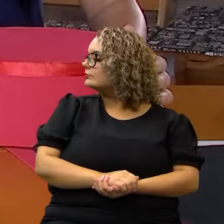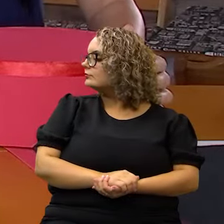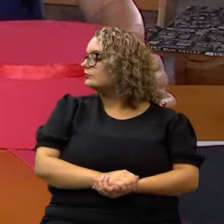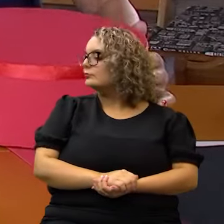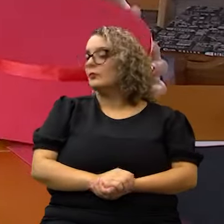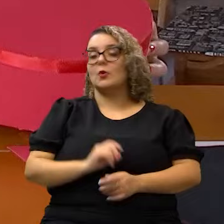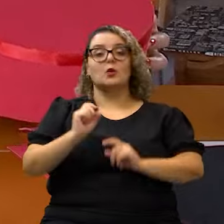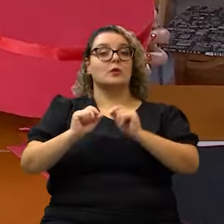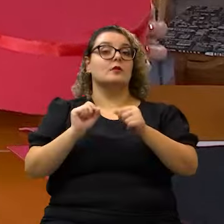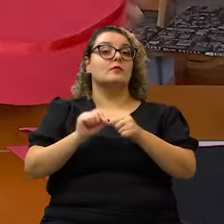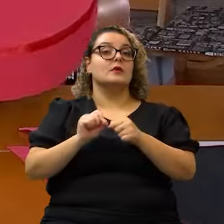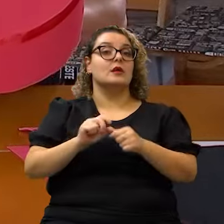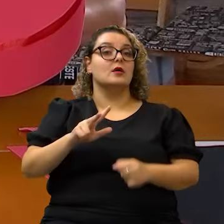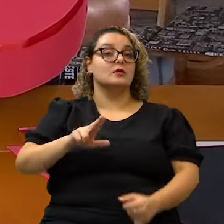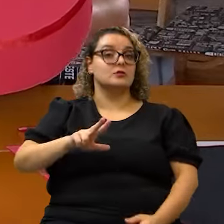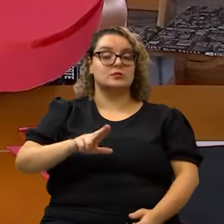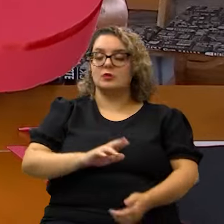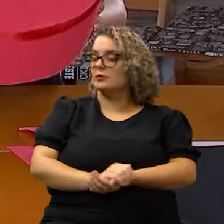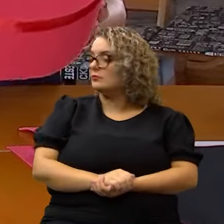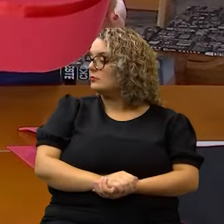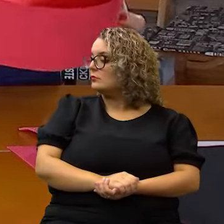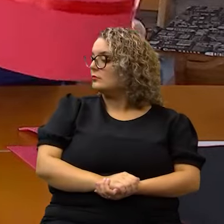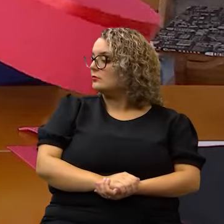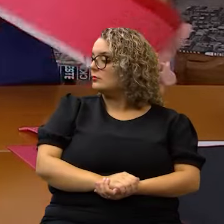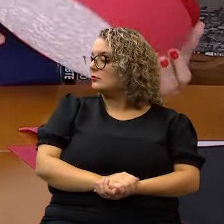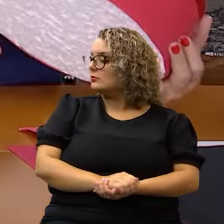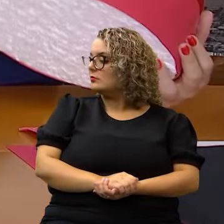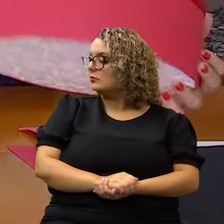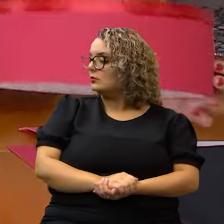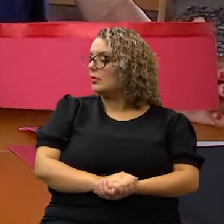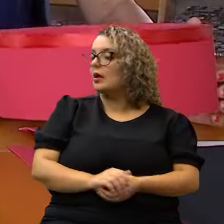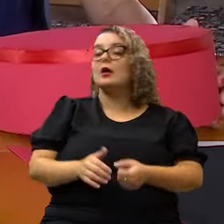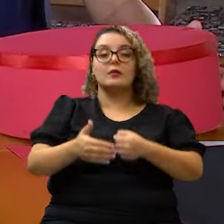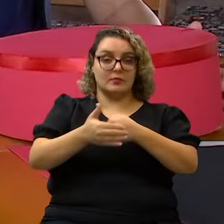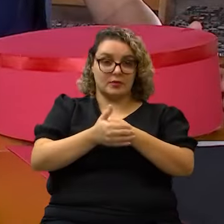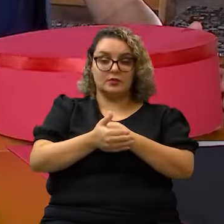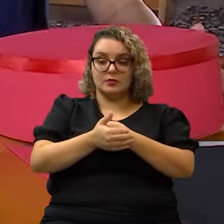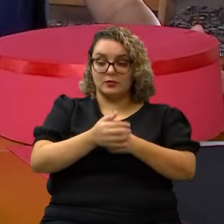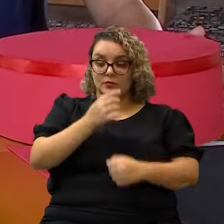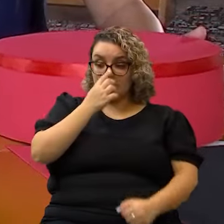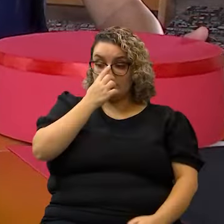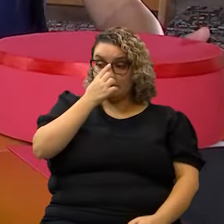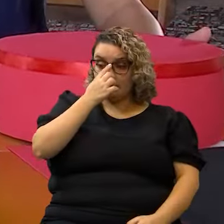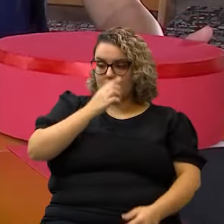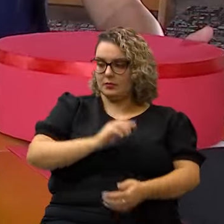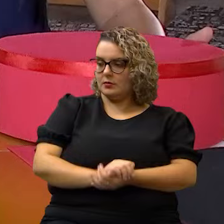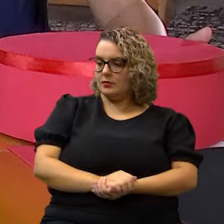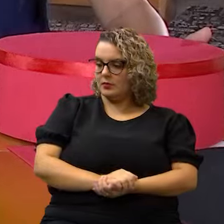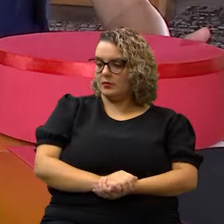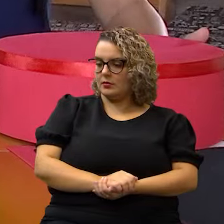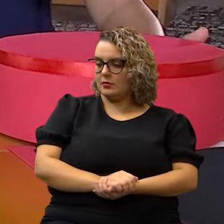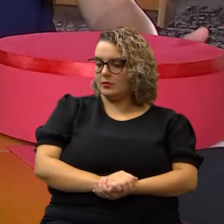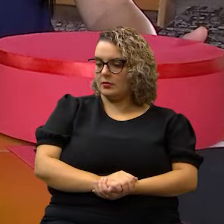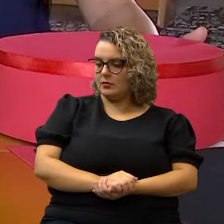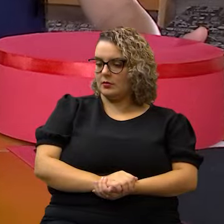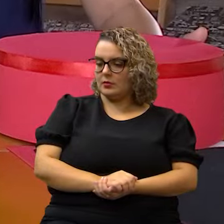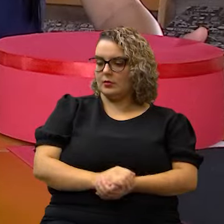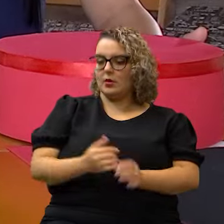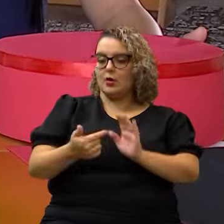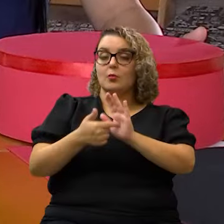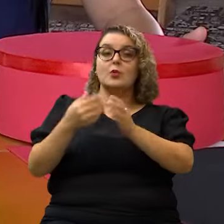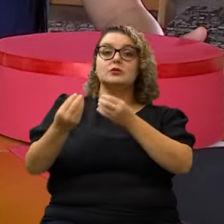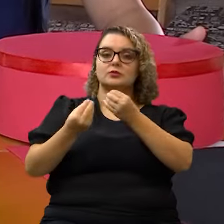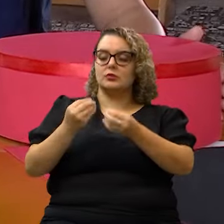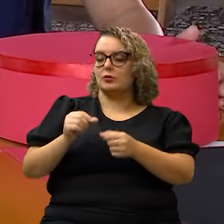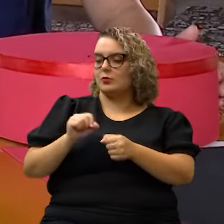que é que eu vou vir agora? Com a tesoura. E essa parte fica escondida. Isso, ela fica atrás. Ou senão, dependendo Mostra do tema... Mostra pro pessoal de casa, por